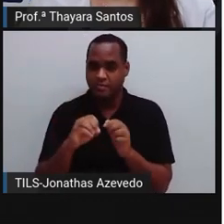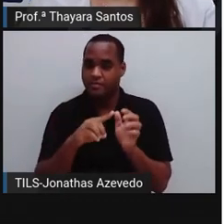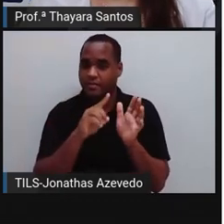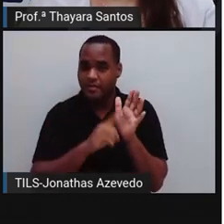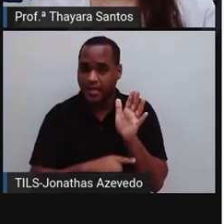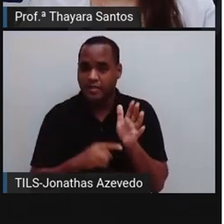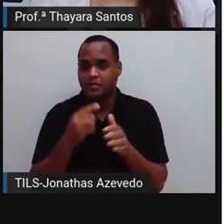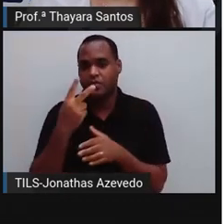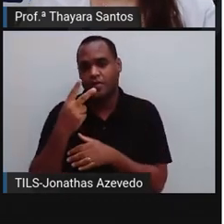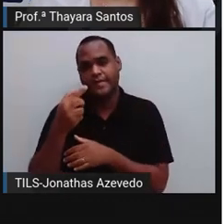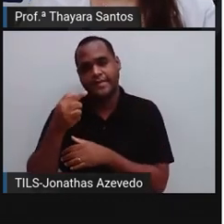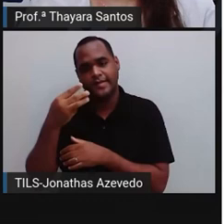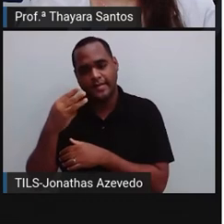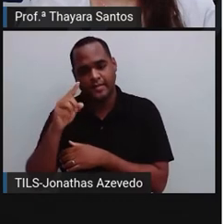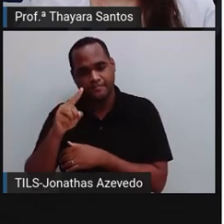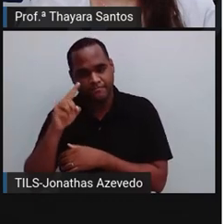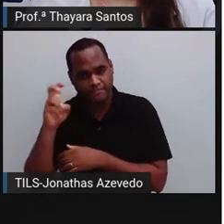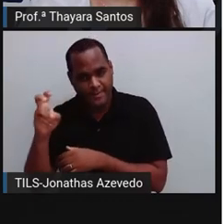menos